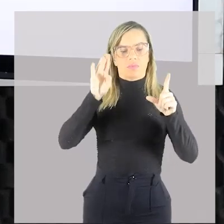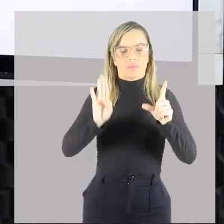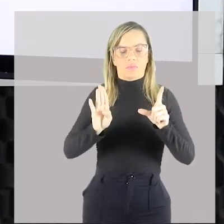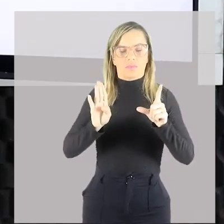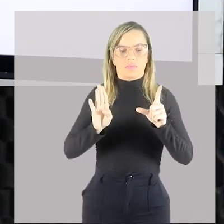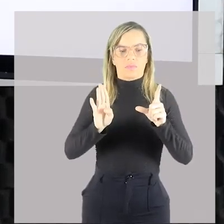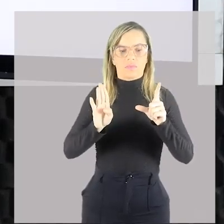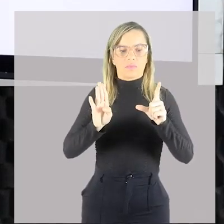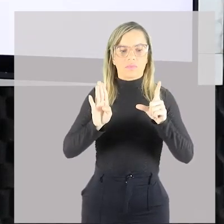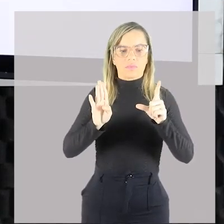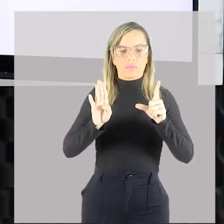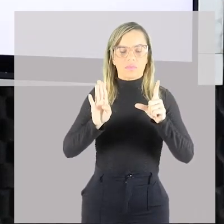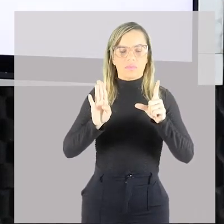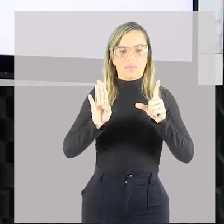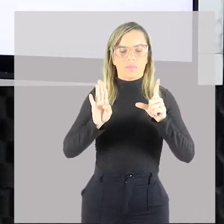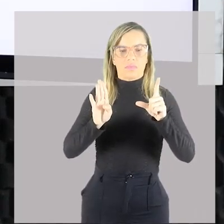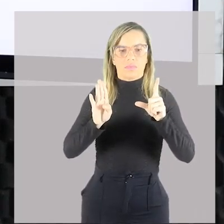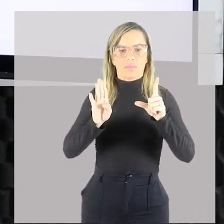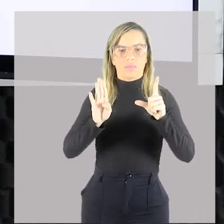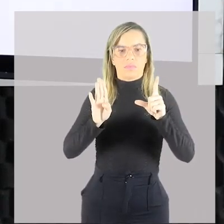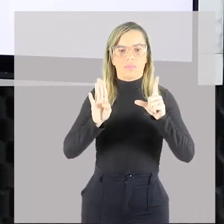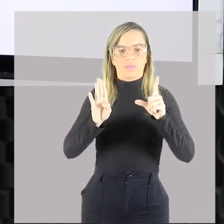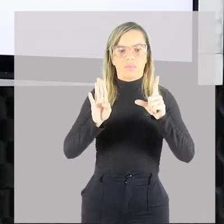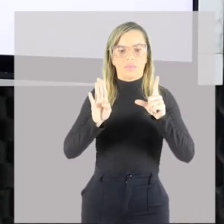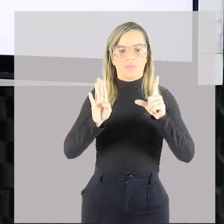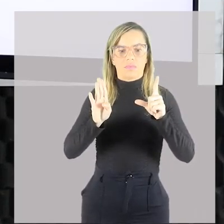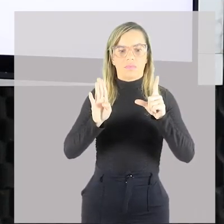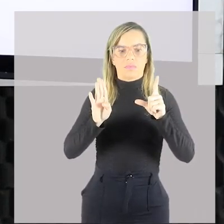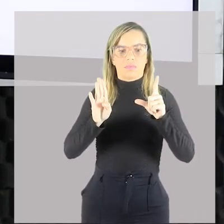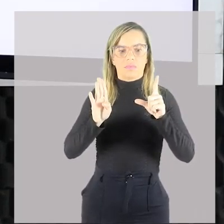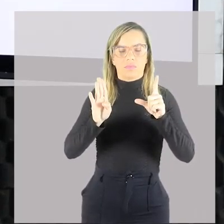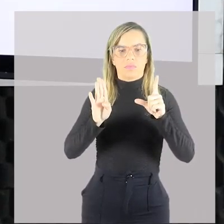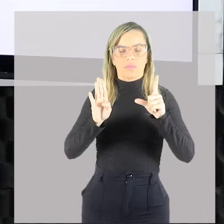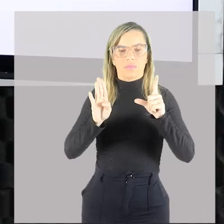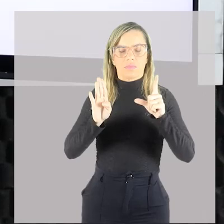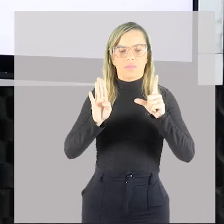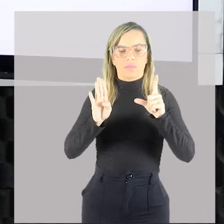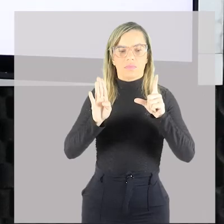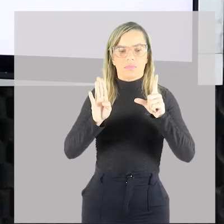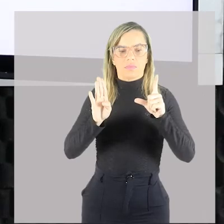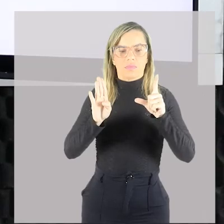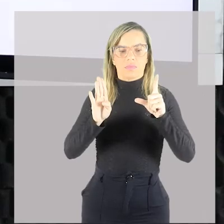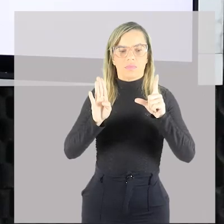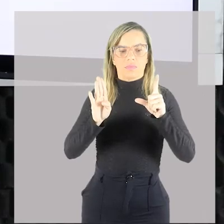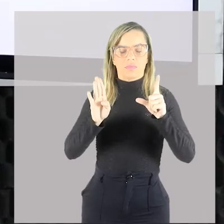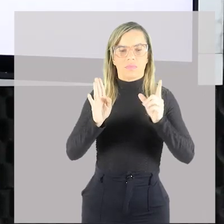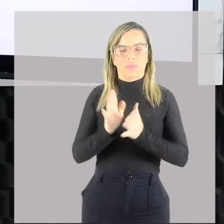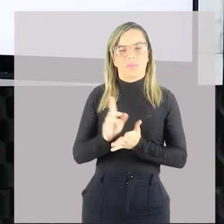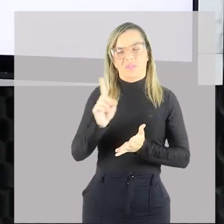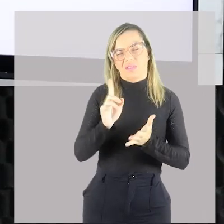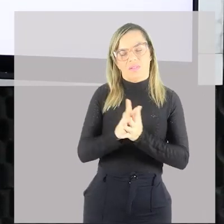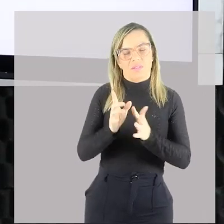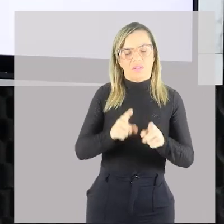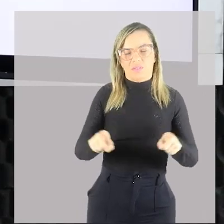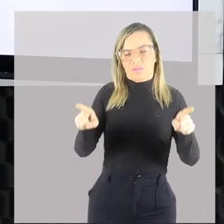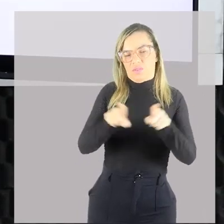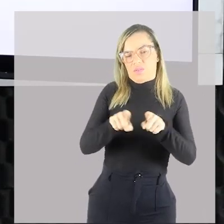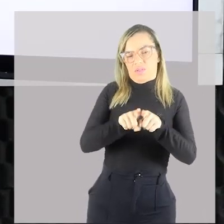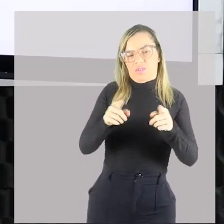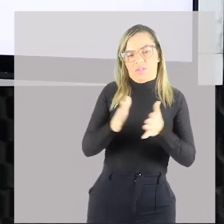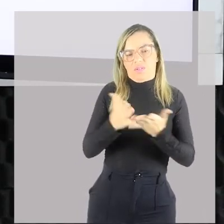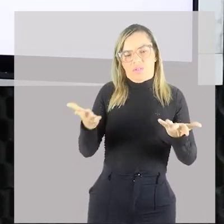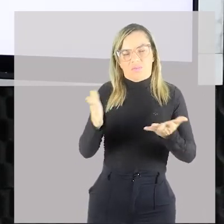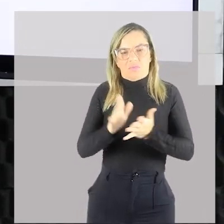Maquiavélica, que postula o encontro da virtude com a fortuna como princípio básico da geopolítica, também não parece uma coisa muito